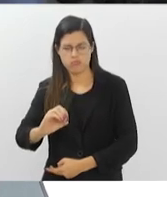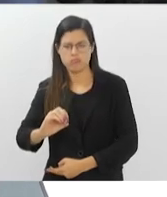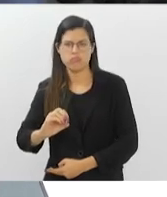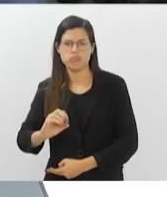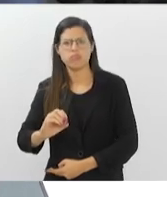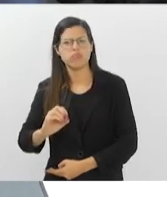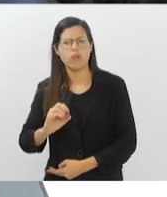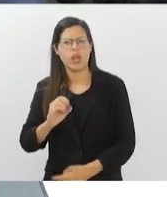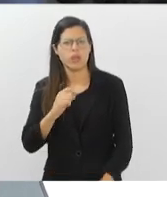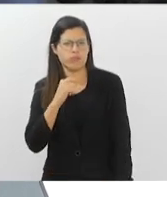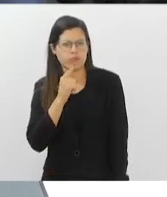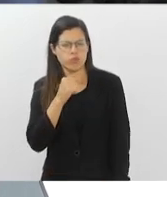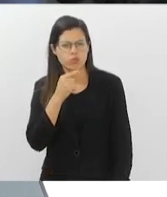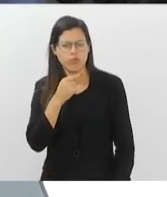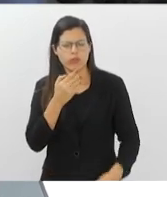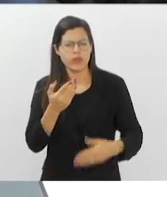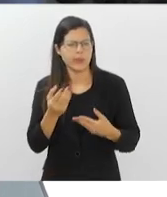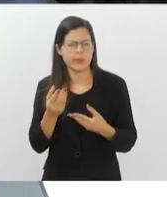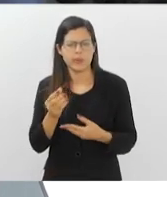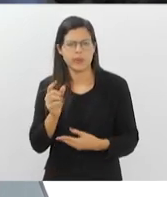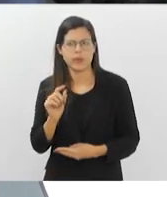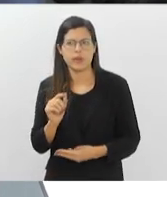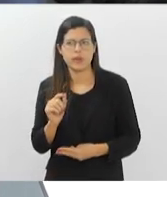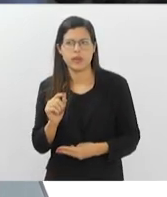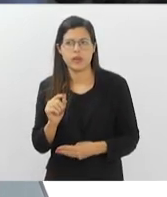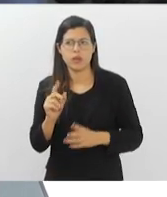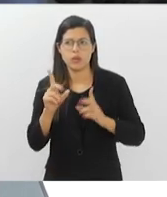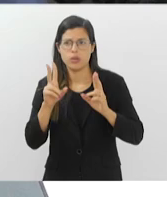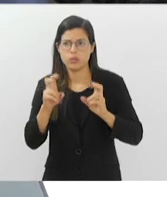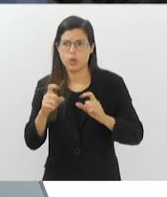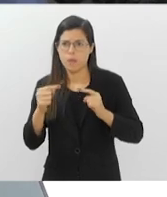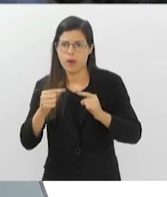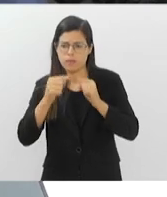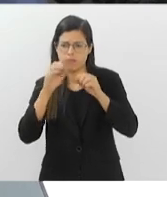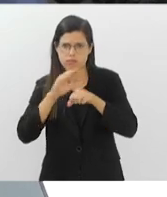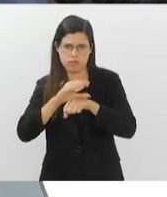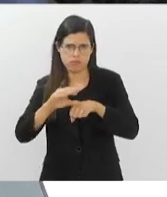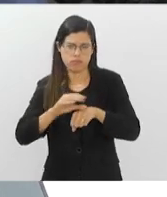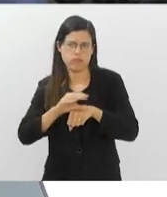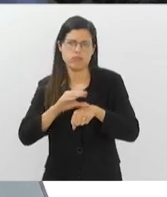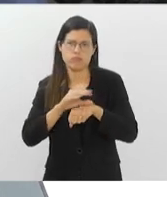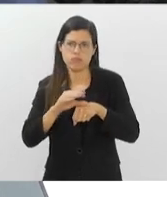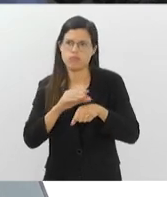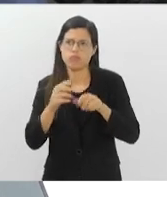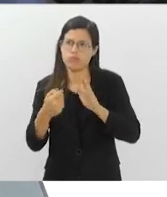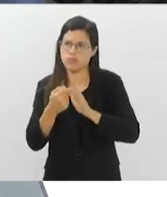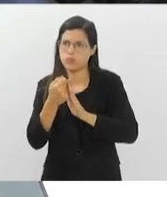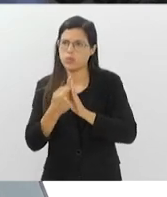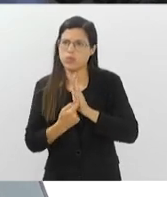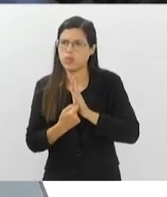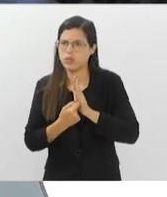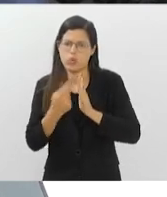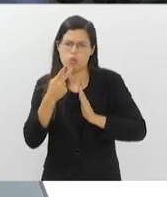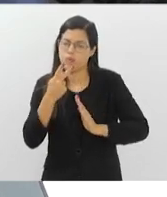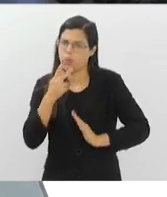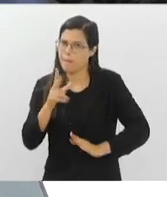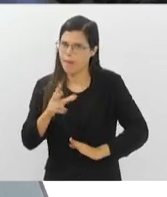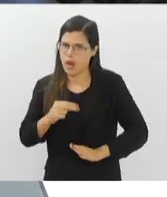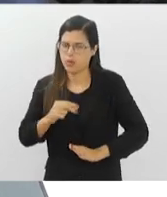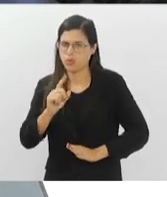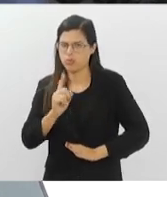Eu tenho dúvidas sobre a constitucionalidade da matéria. Eu não estou no mérito. Por quê?